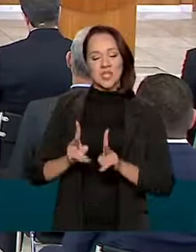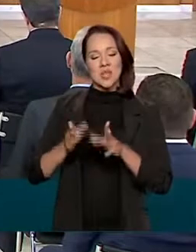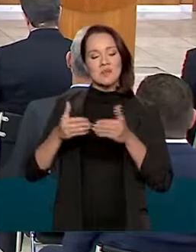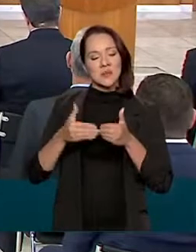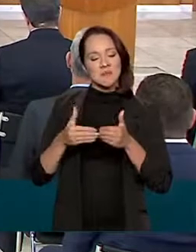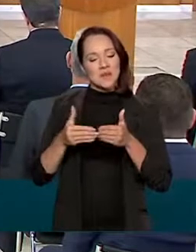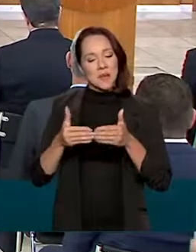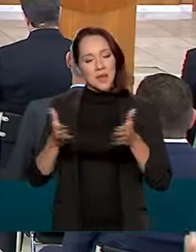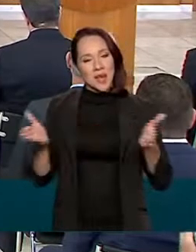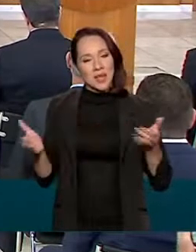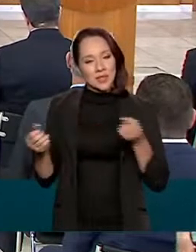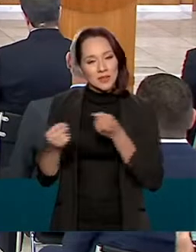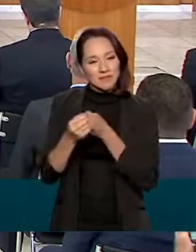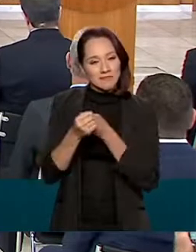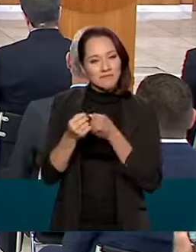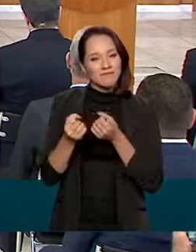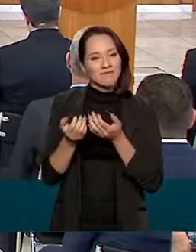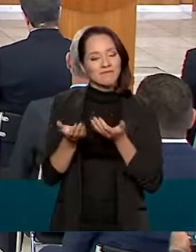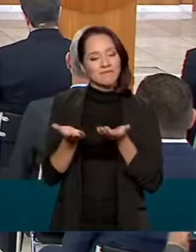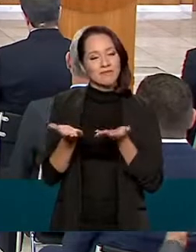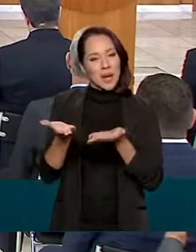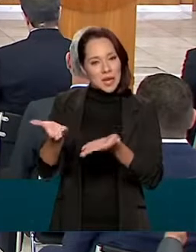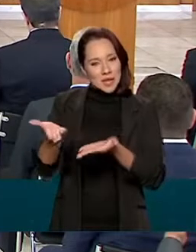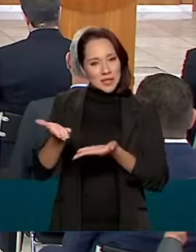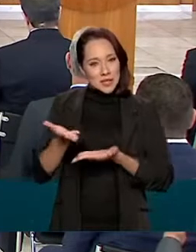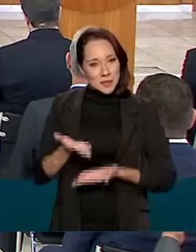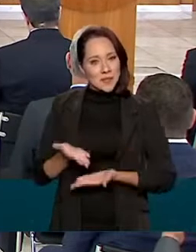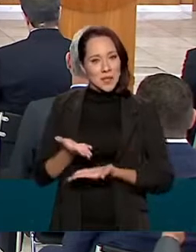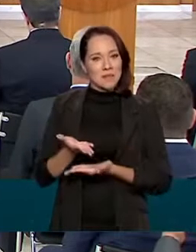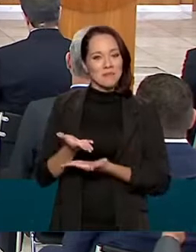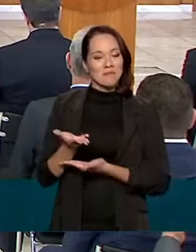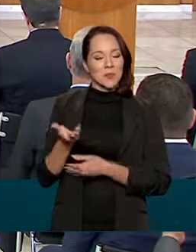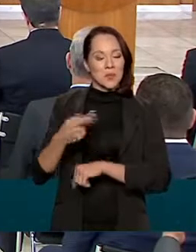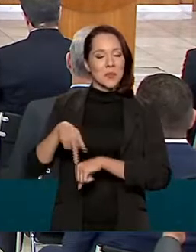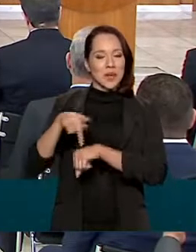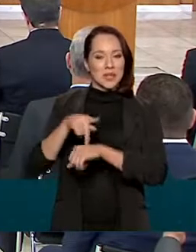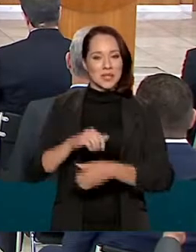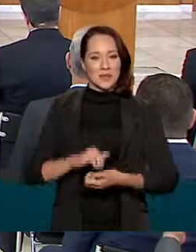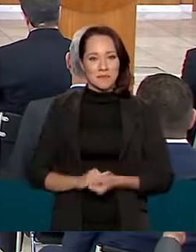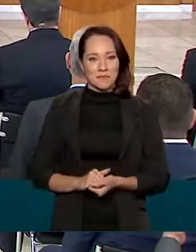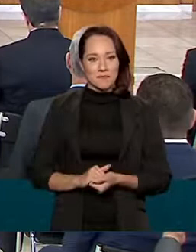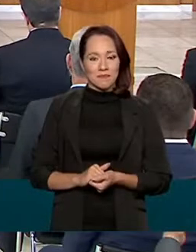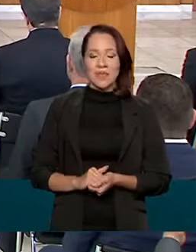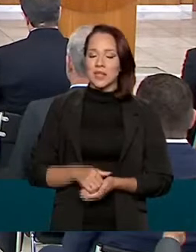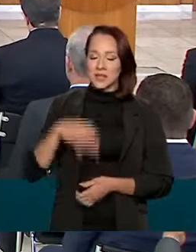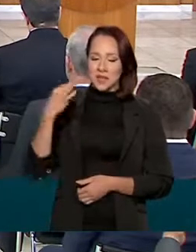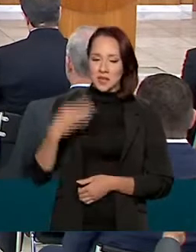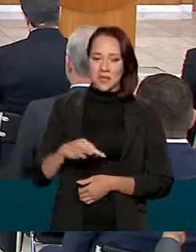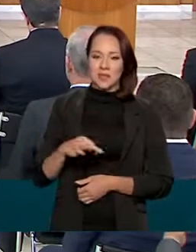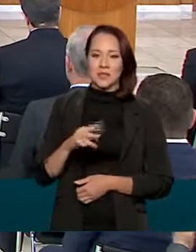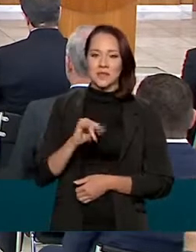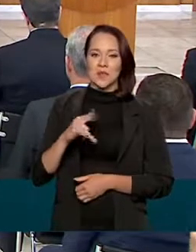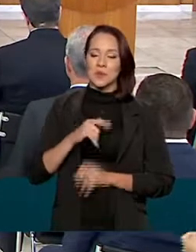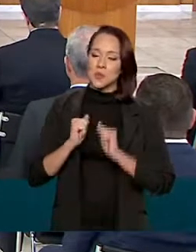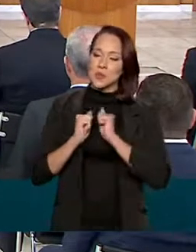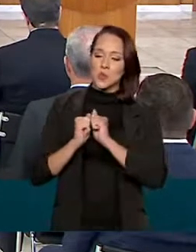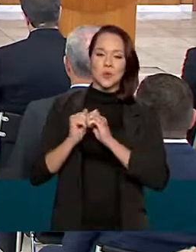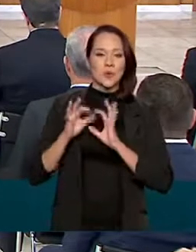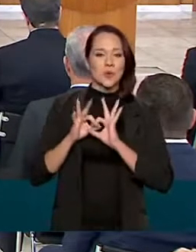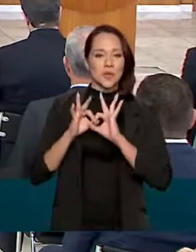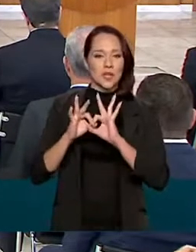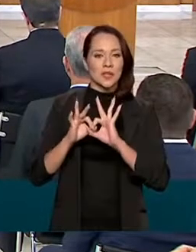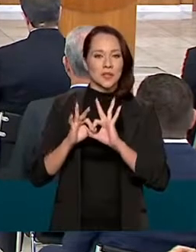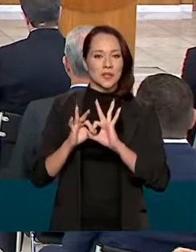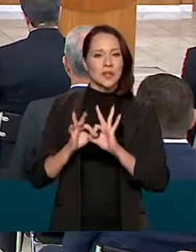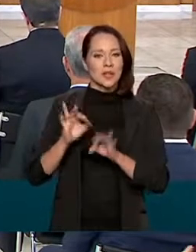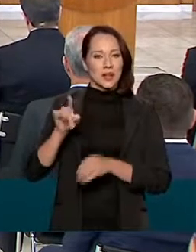estará de braços abertos para o seu país e com toda a certeza chegaremos Unidos em